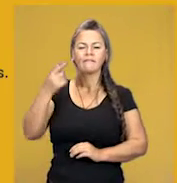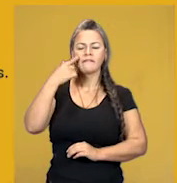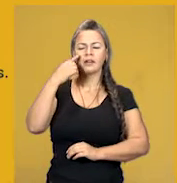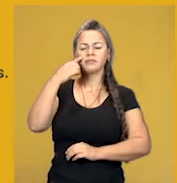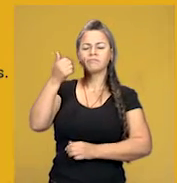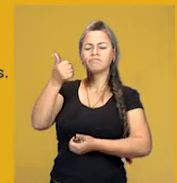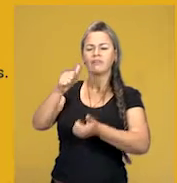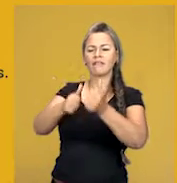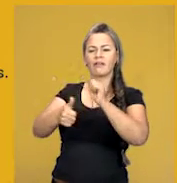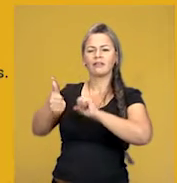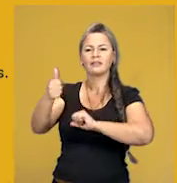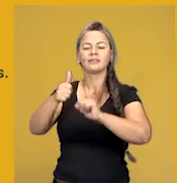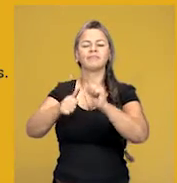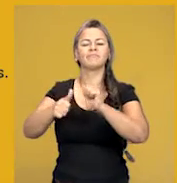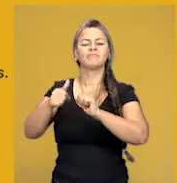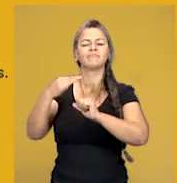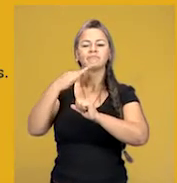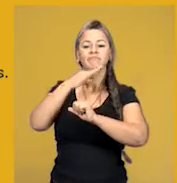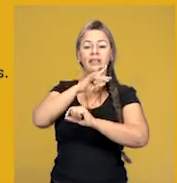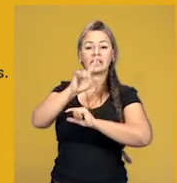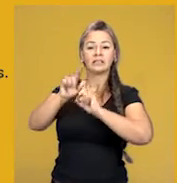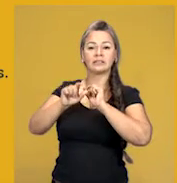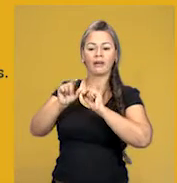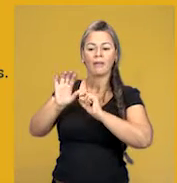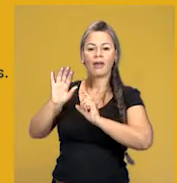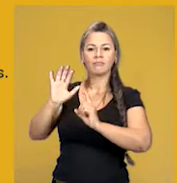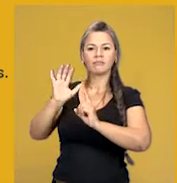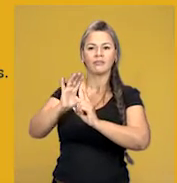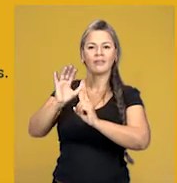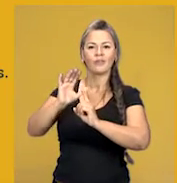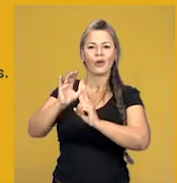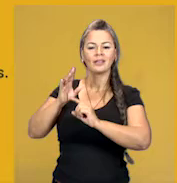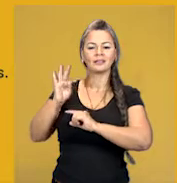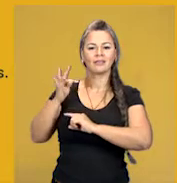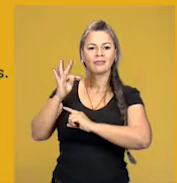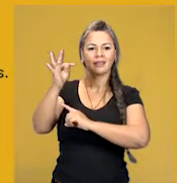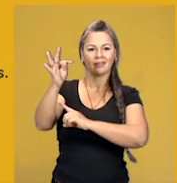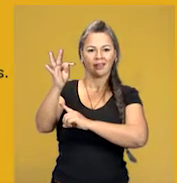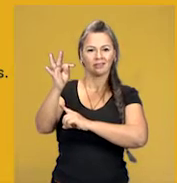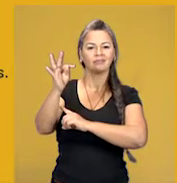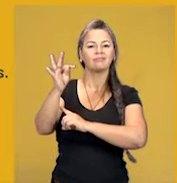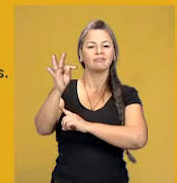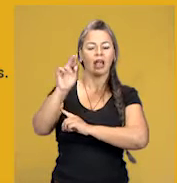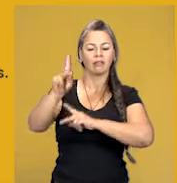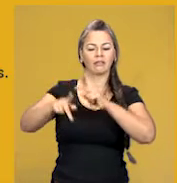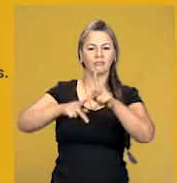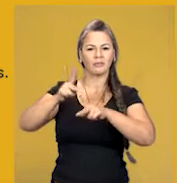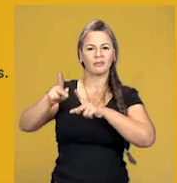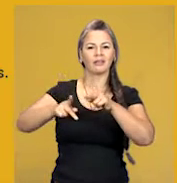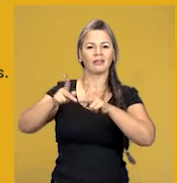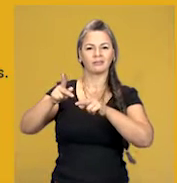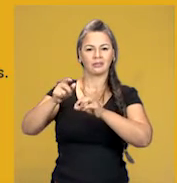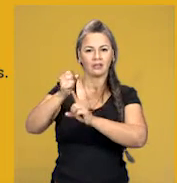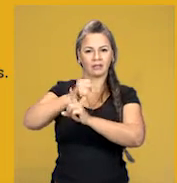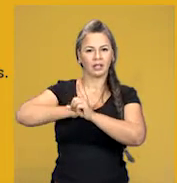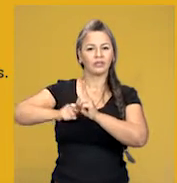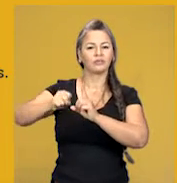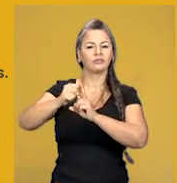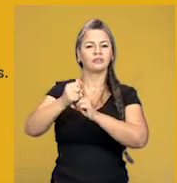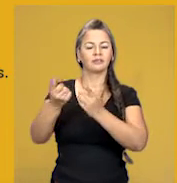das tecnologias na estruturação e nas dinâmicas de grupos, povos e sociedades